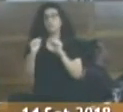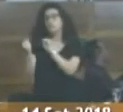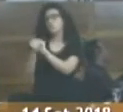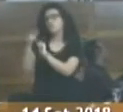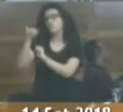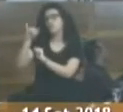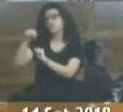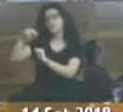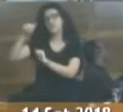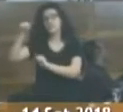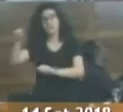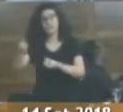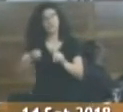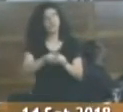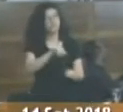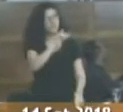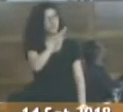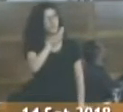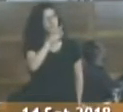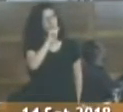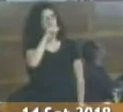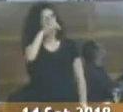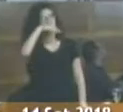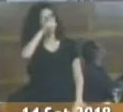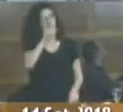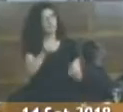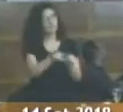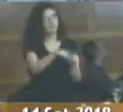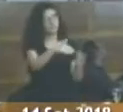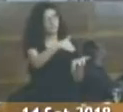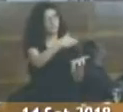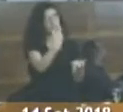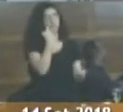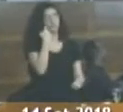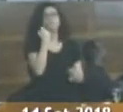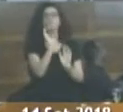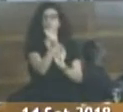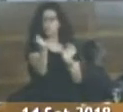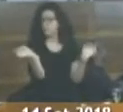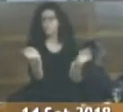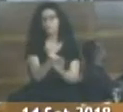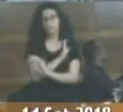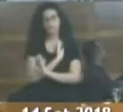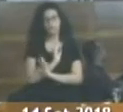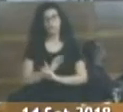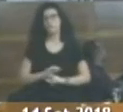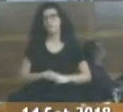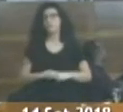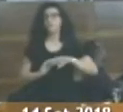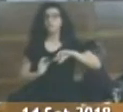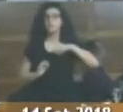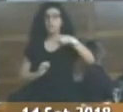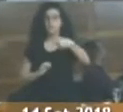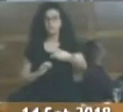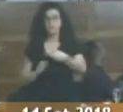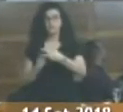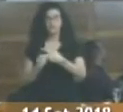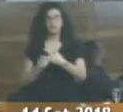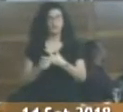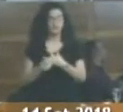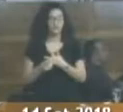junto ao IBAMA, junto ao Ministério da Pesca, que já foi feito, né? E, posteriormente a isso,